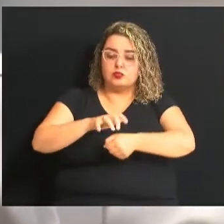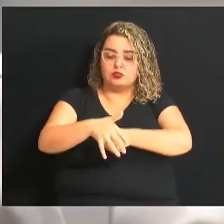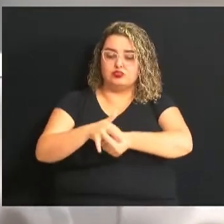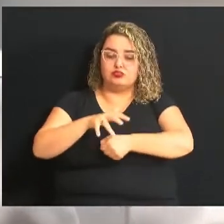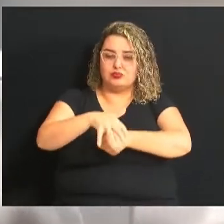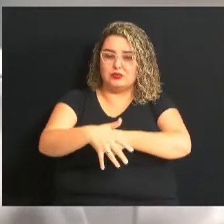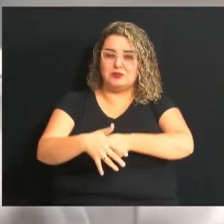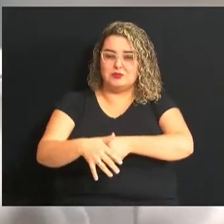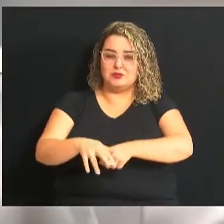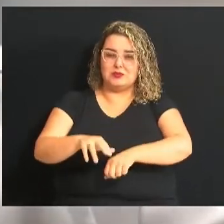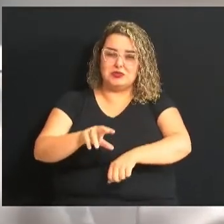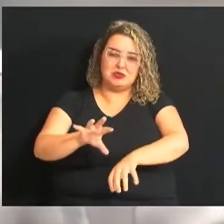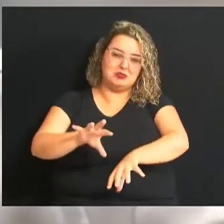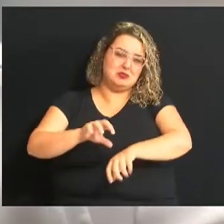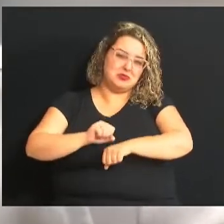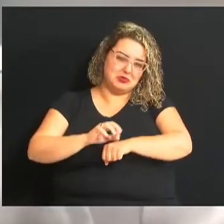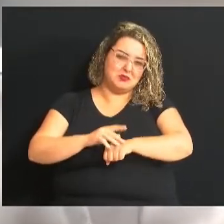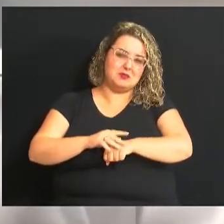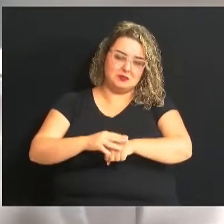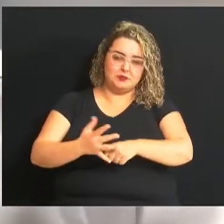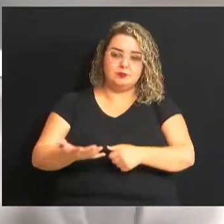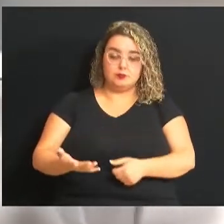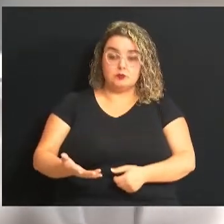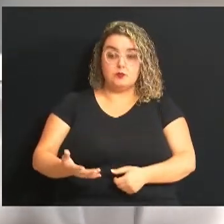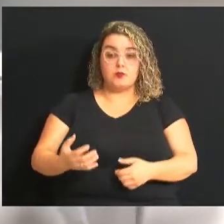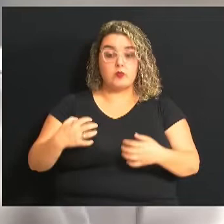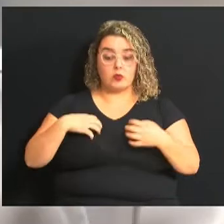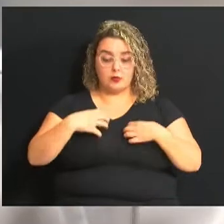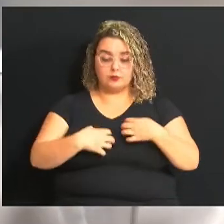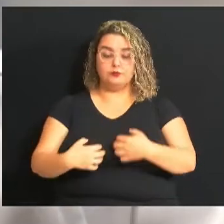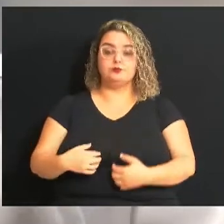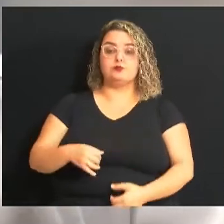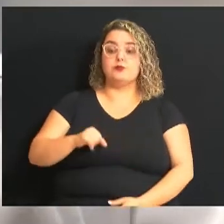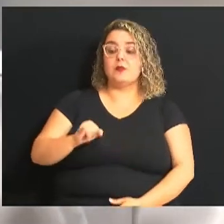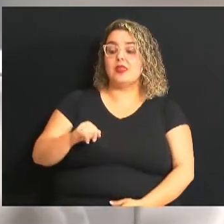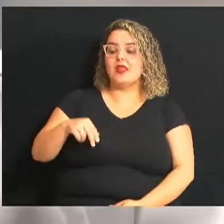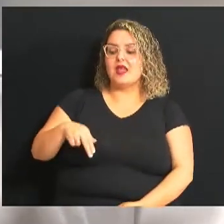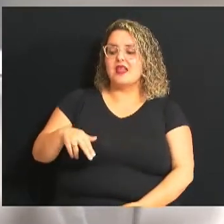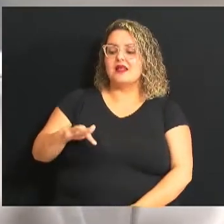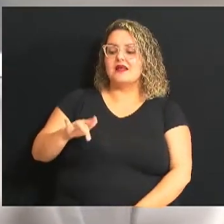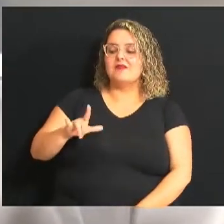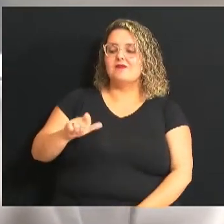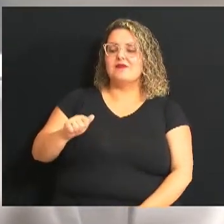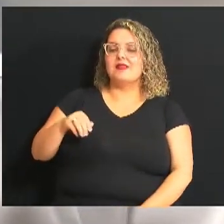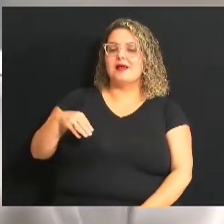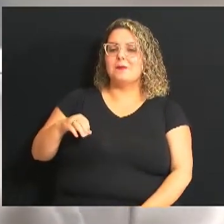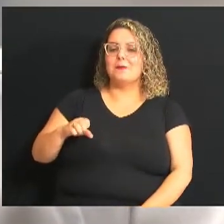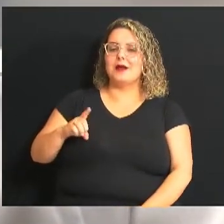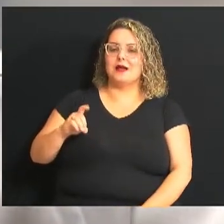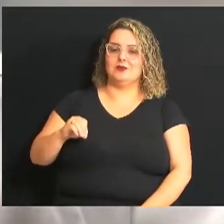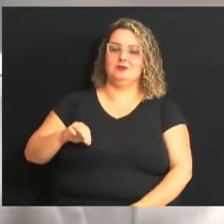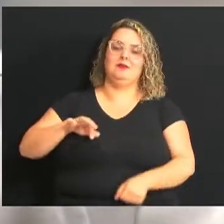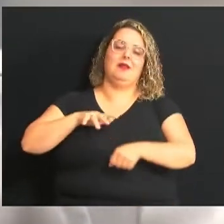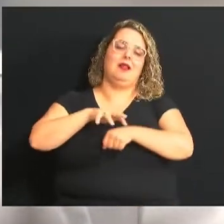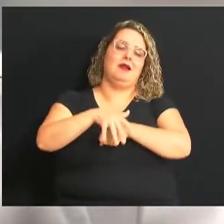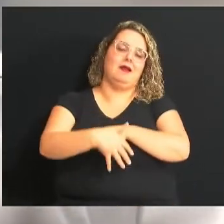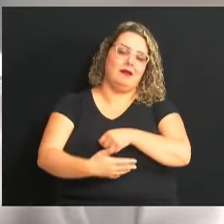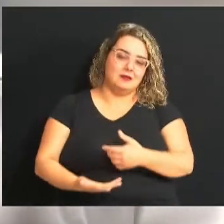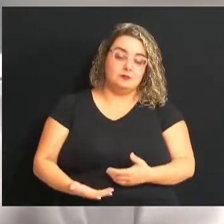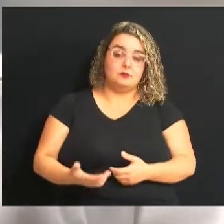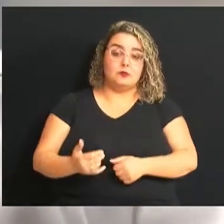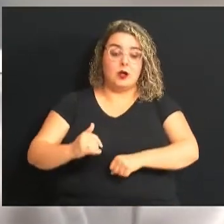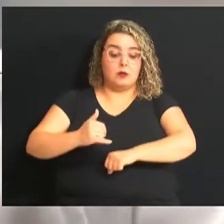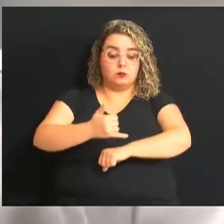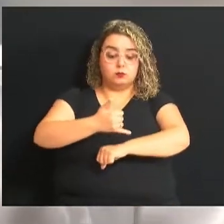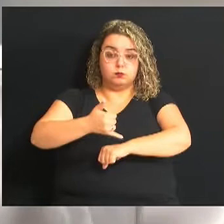organismo da pessoa obesa, ele está inflamado. Essa obesidade, esse aumento de gordura em todo